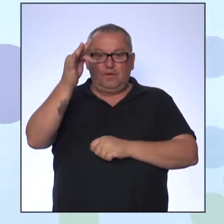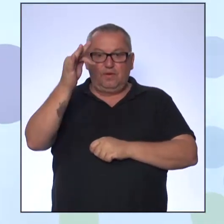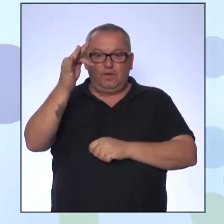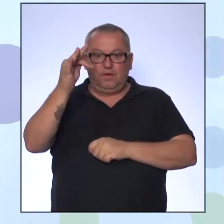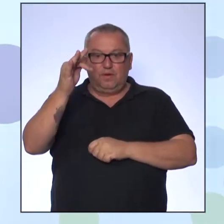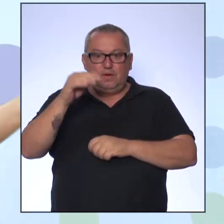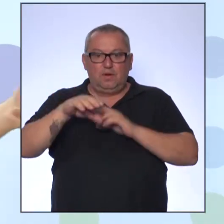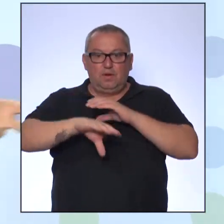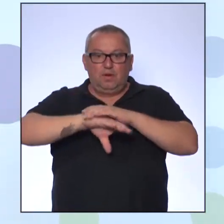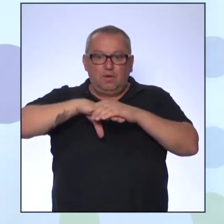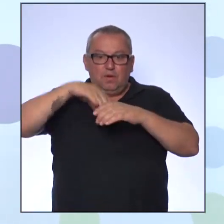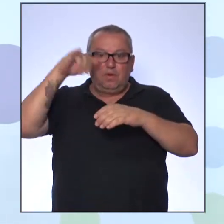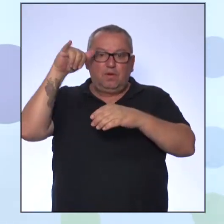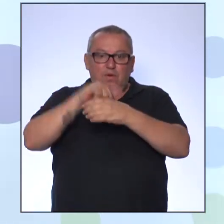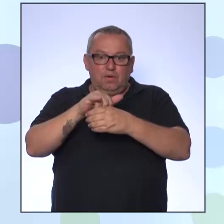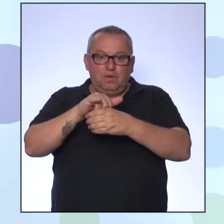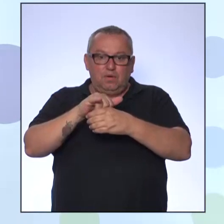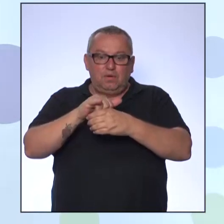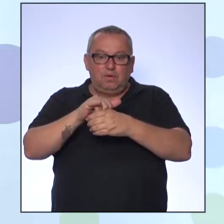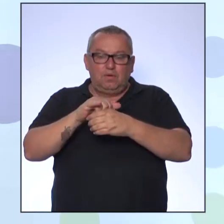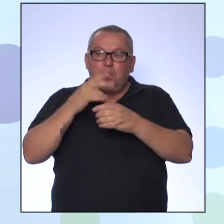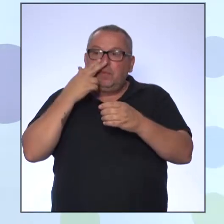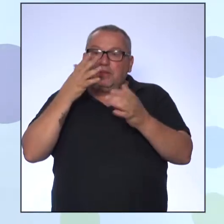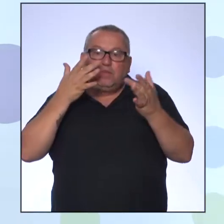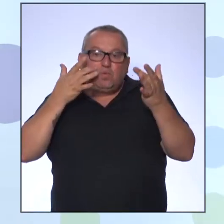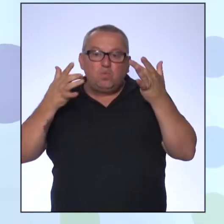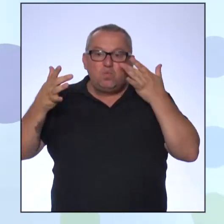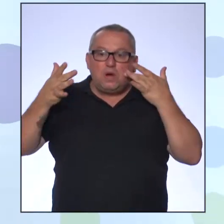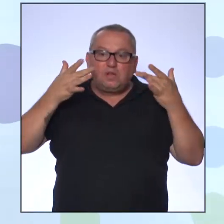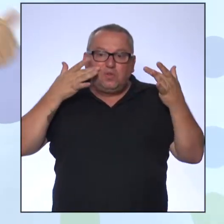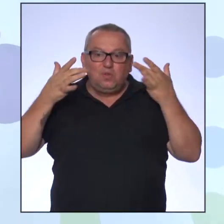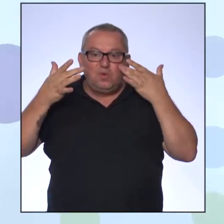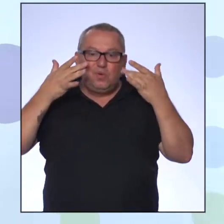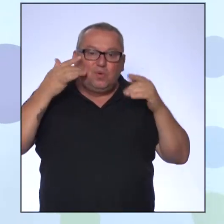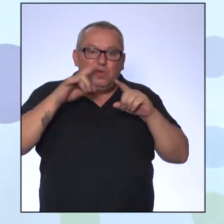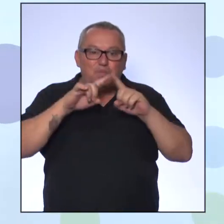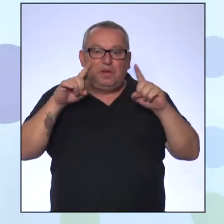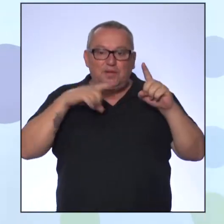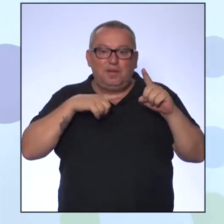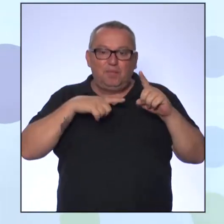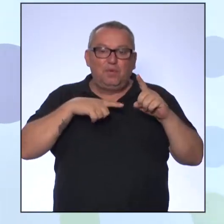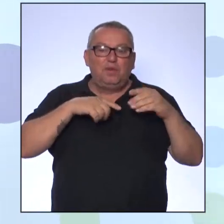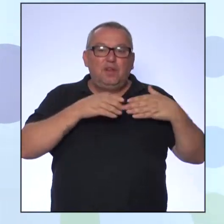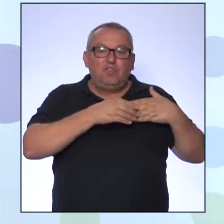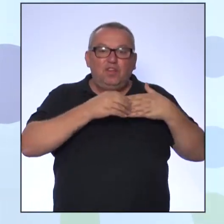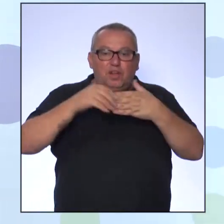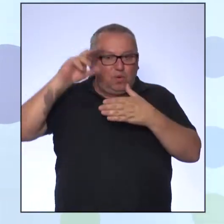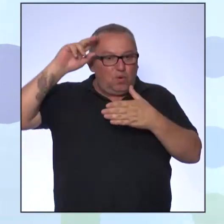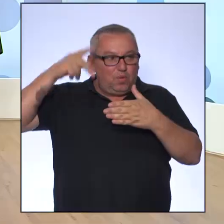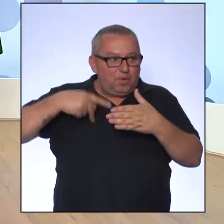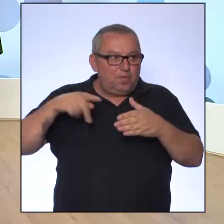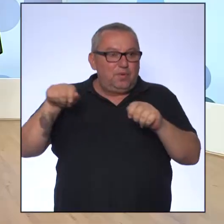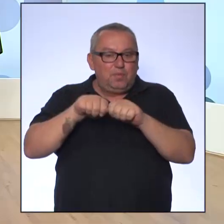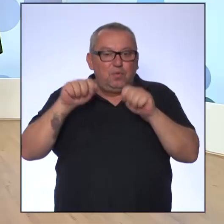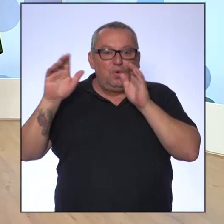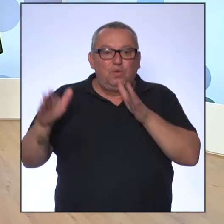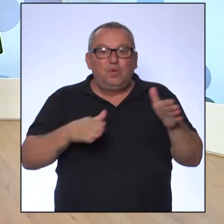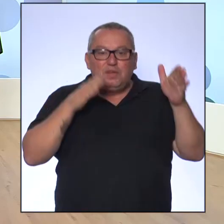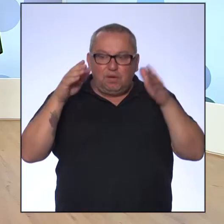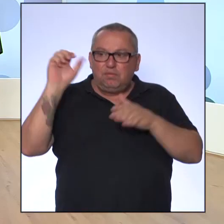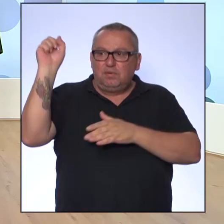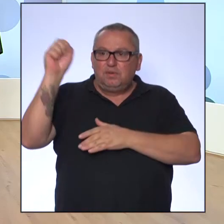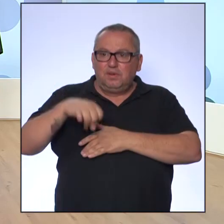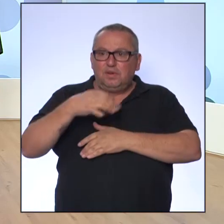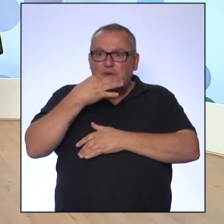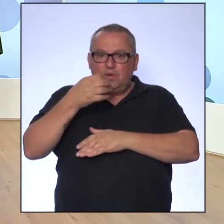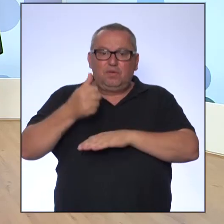O youtuber eu considero como um ator, mas ao mesmo tempo ele pode ser o seu autodiretor, o seu produtor. Então, sim, é